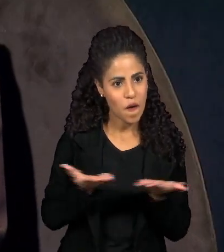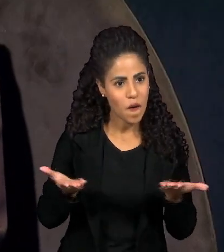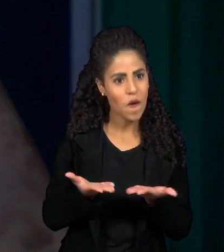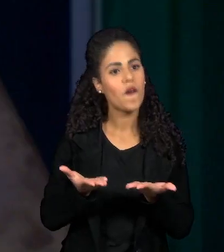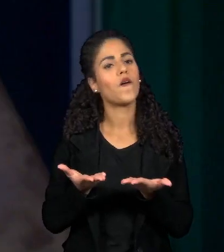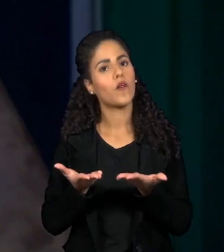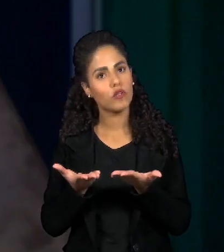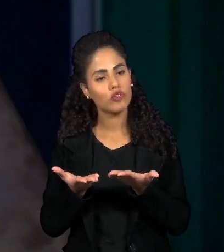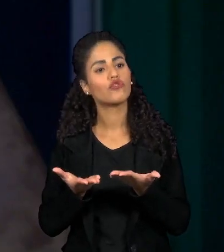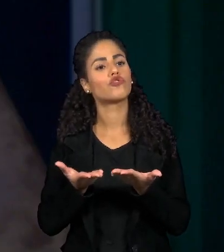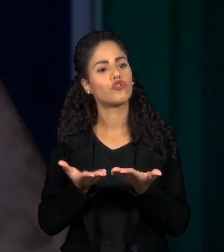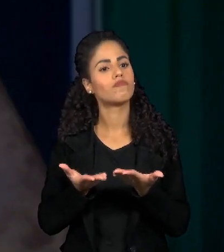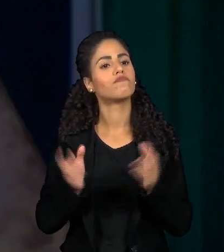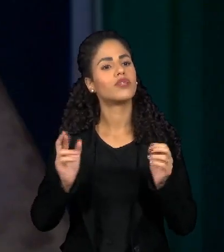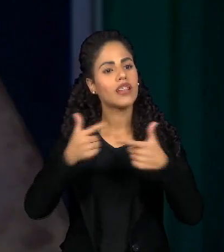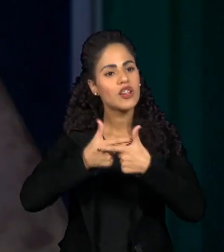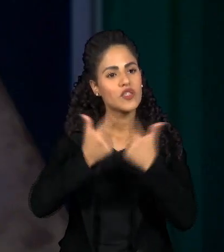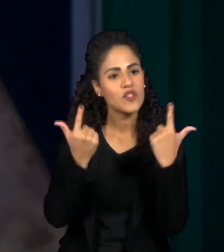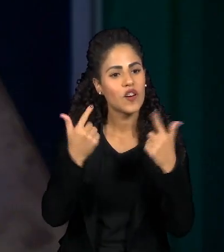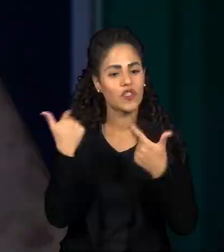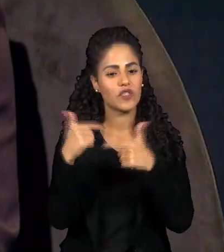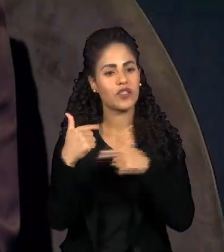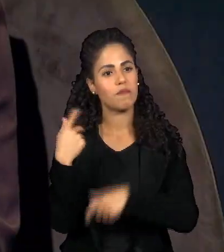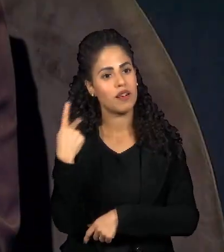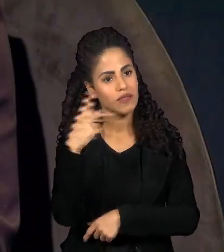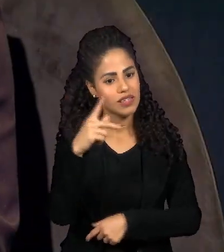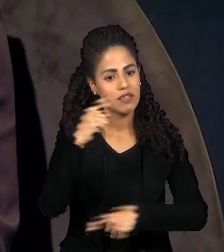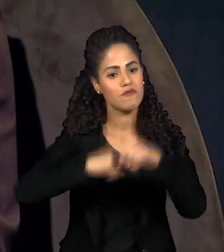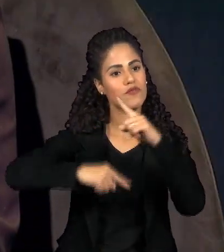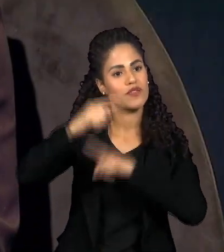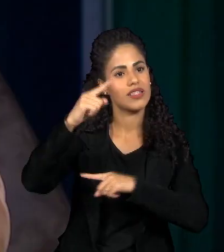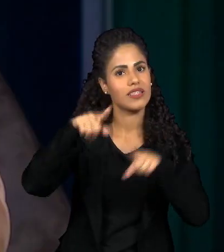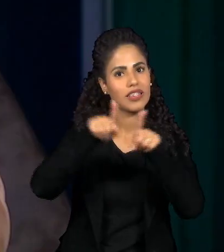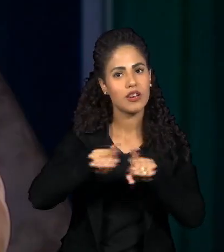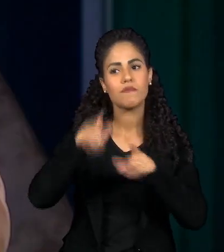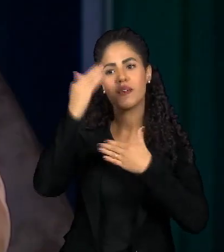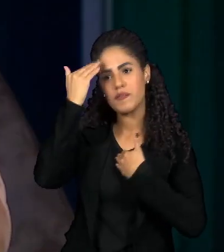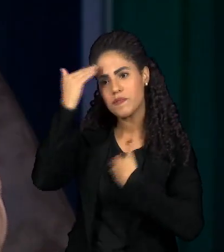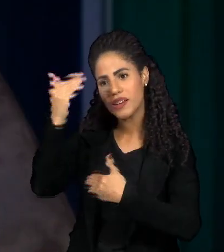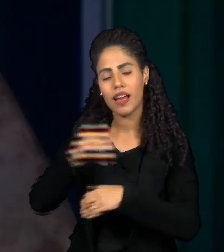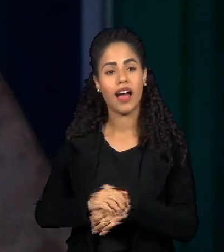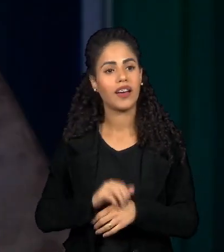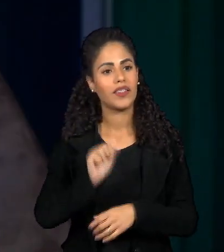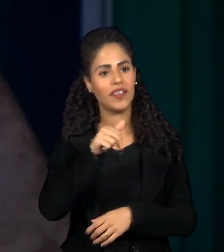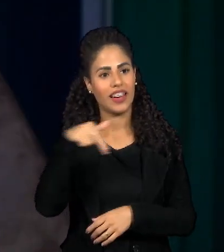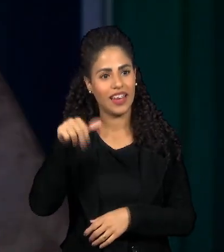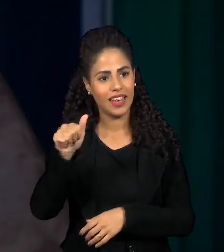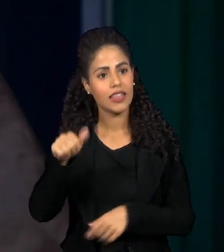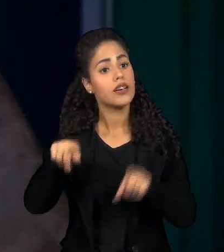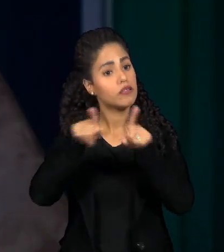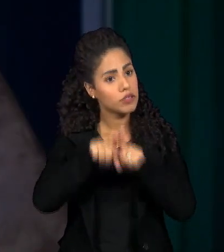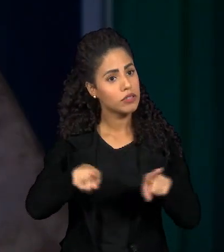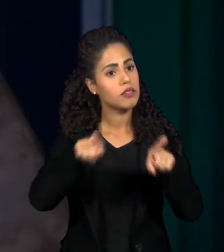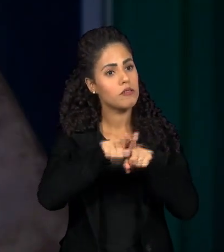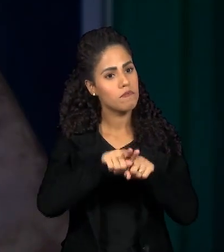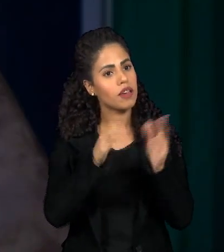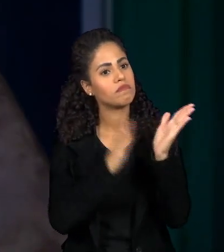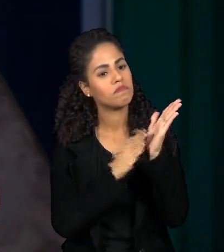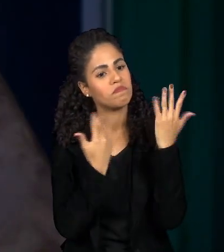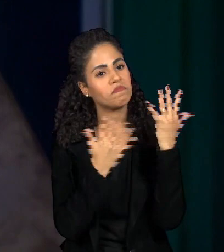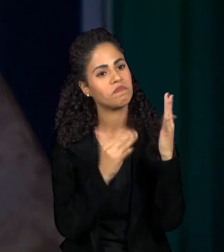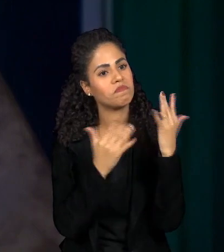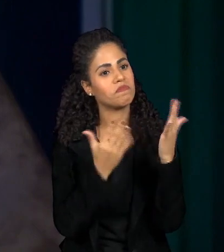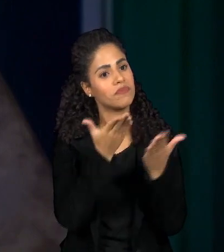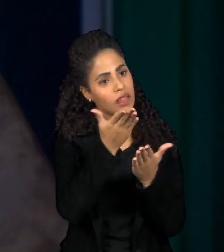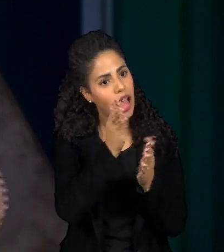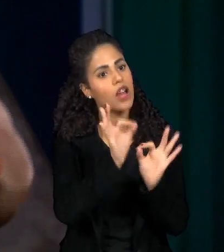desejar muita sorte aí no seu trabalho, né, muito sucesso. Eu que agradeço. Doutora Ana Lívia, da mesma maneira, né, parabéns por essa